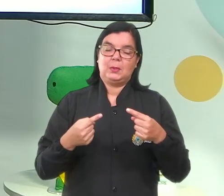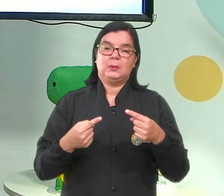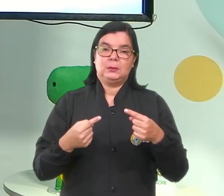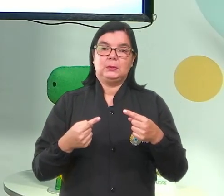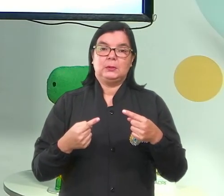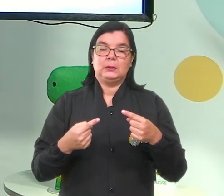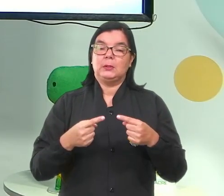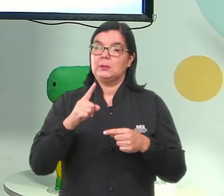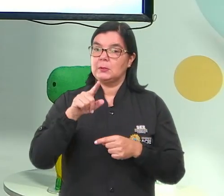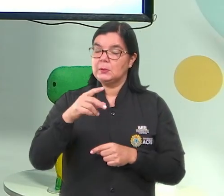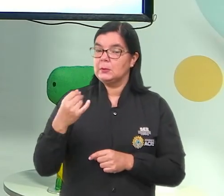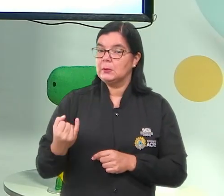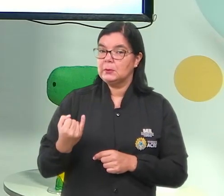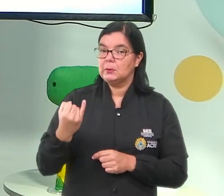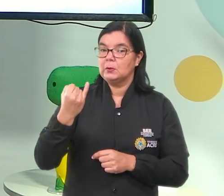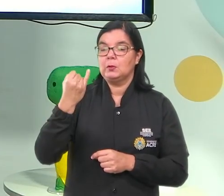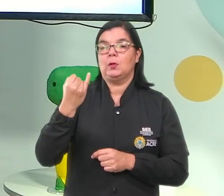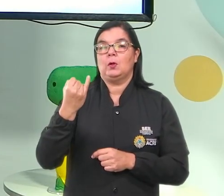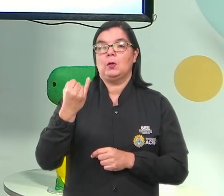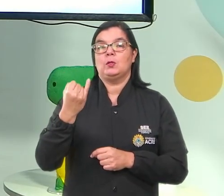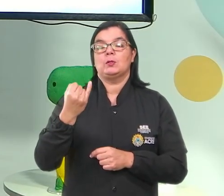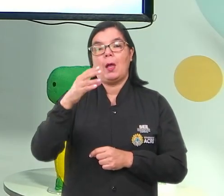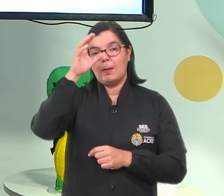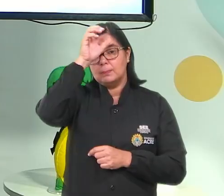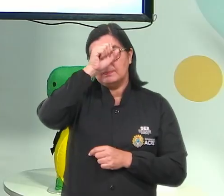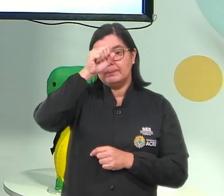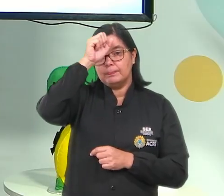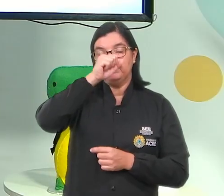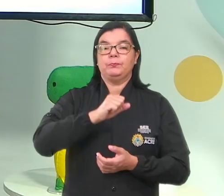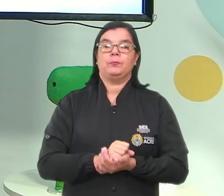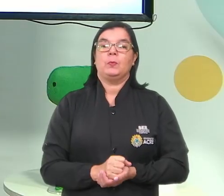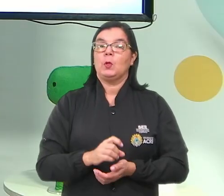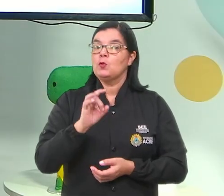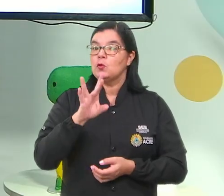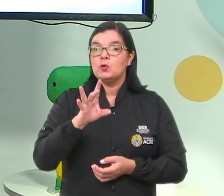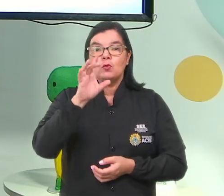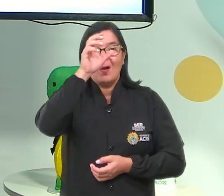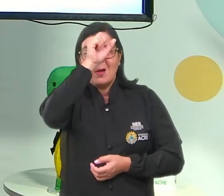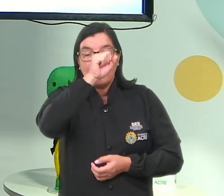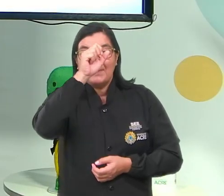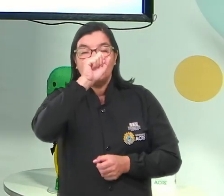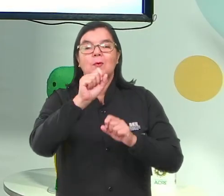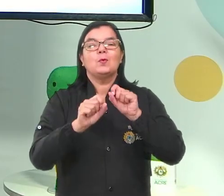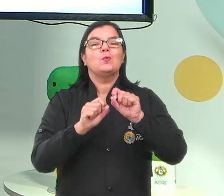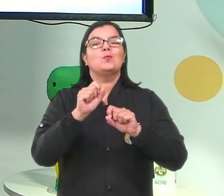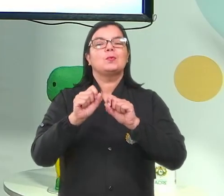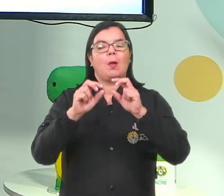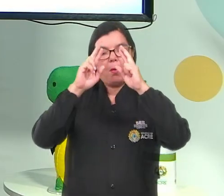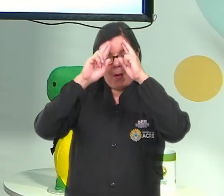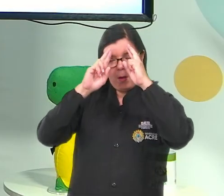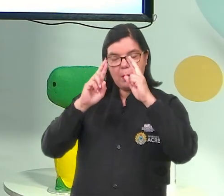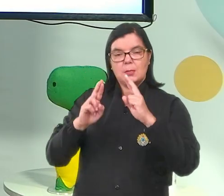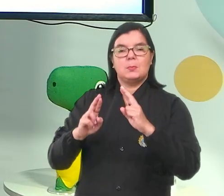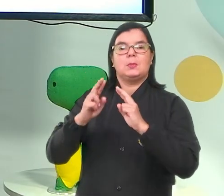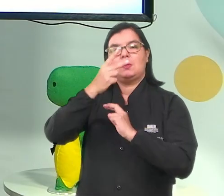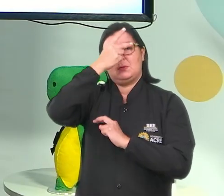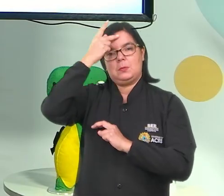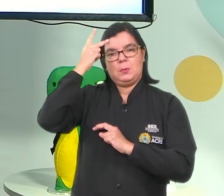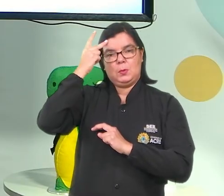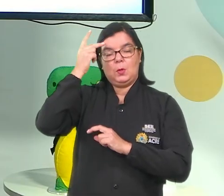absolutamente fundamental superar. E você só supera quando você aprende a respeitar as